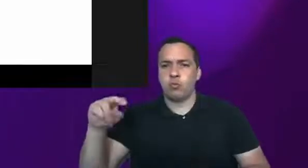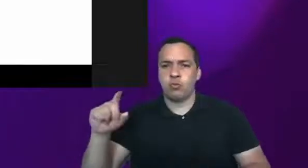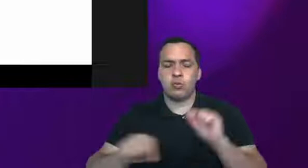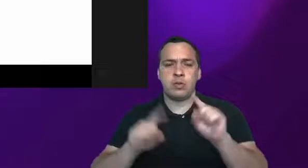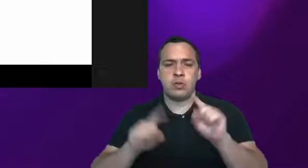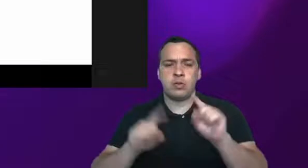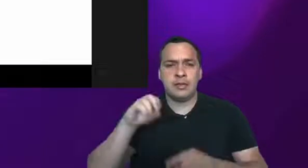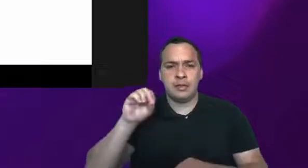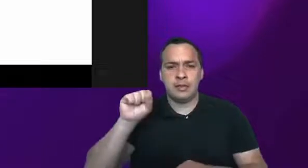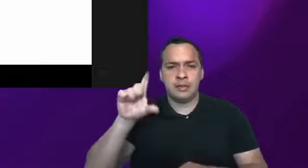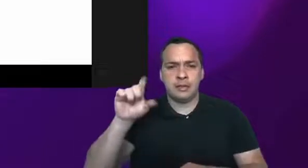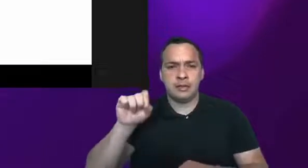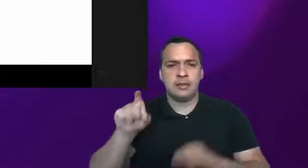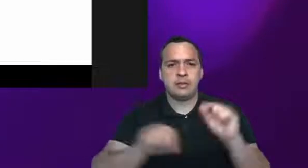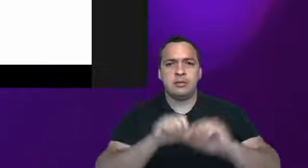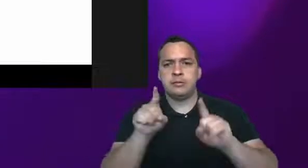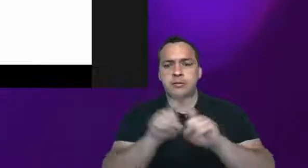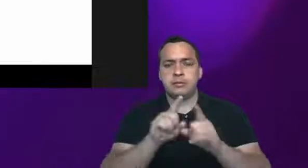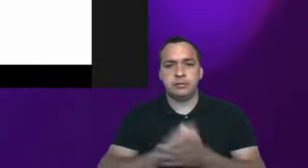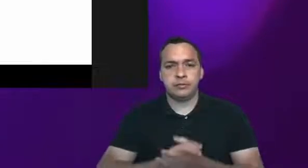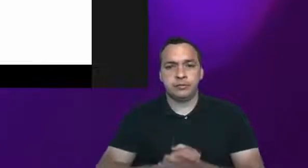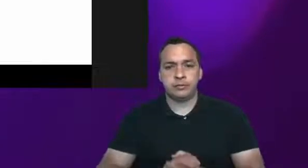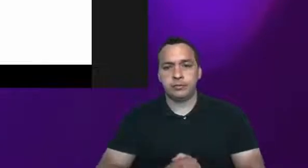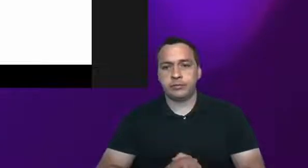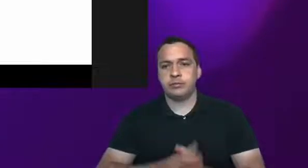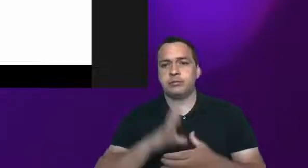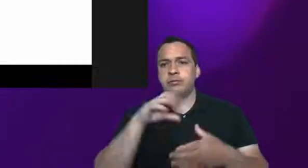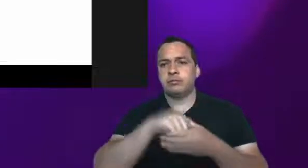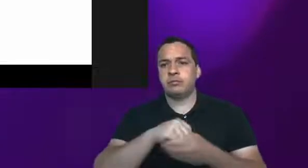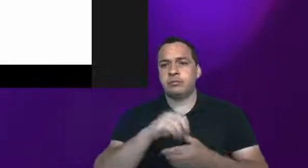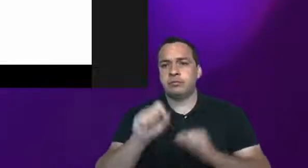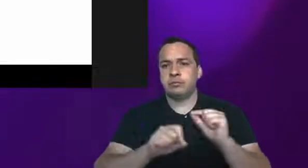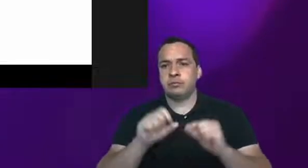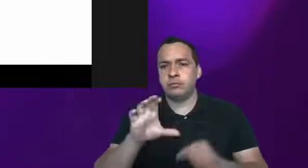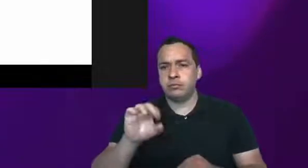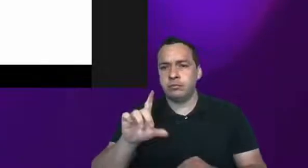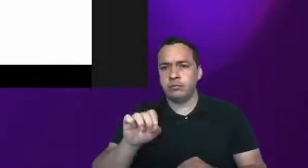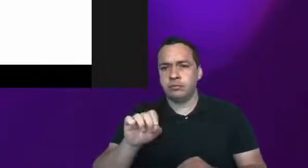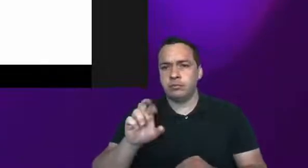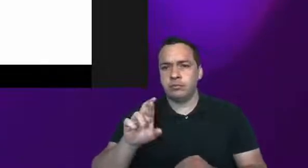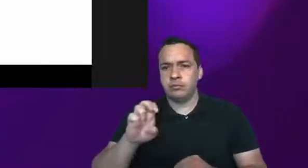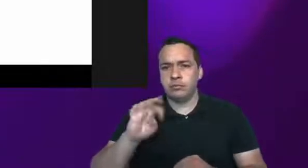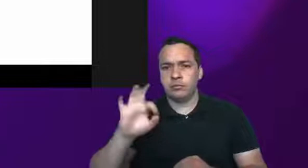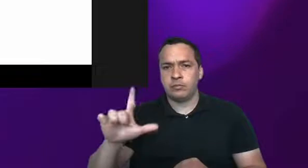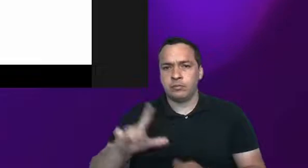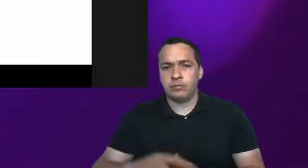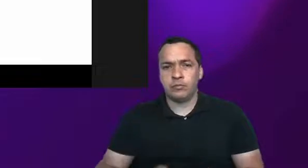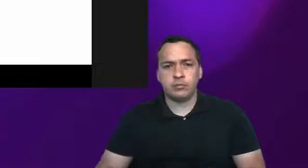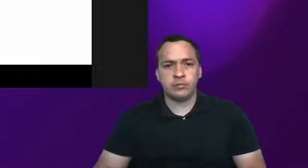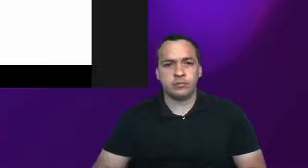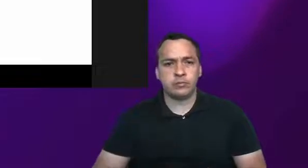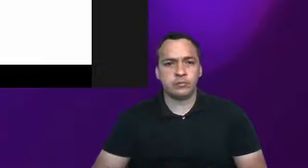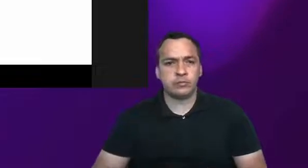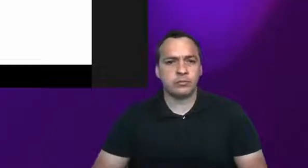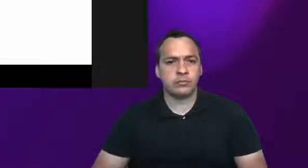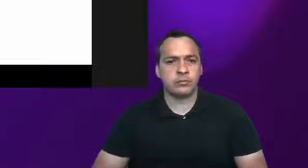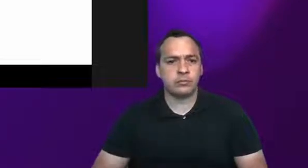transplante por metástases hepáticas de carcinoma coloretal é útil e é possível. O SECA2 vai-nos